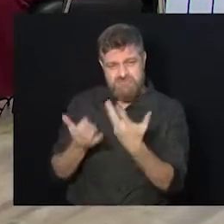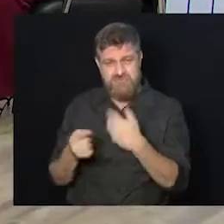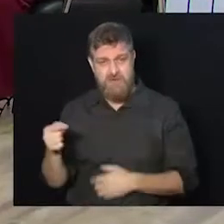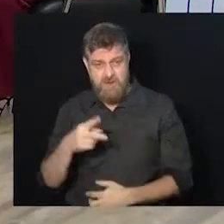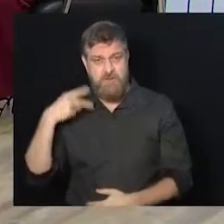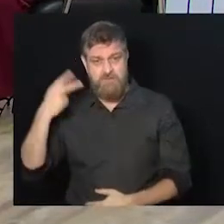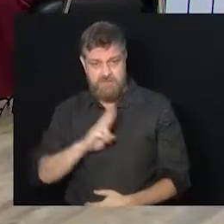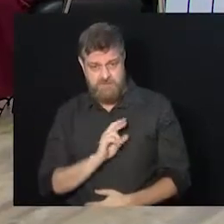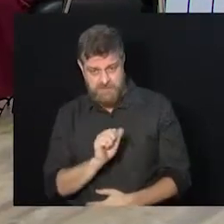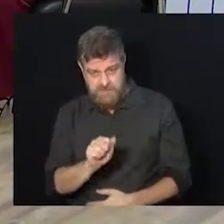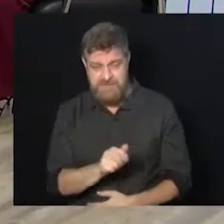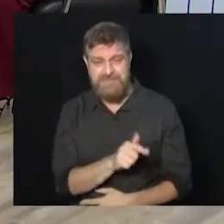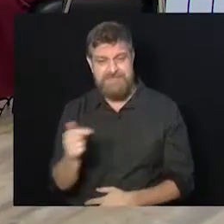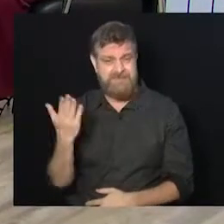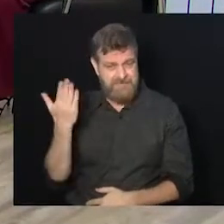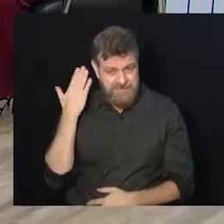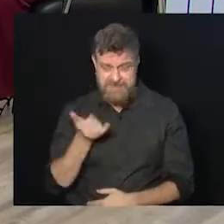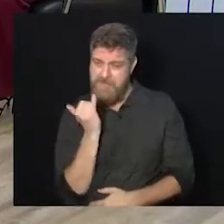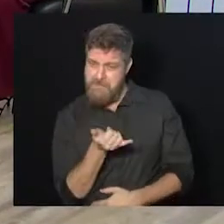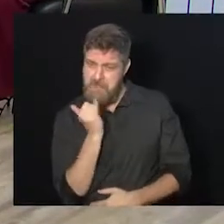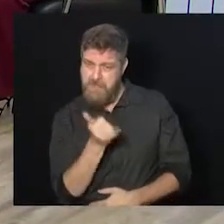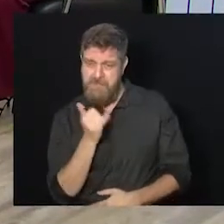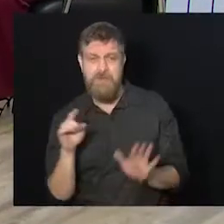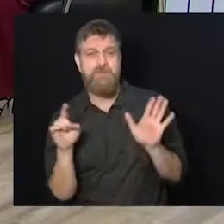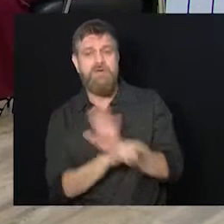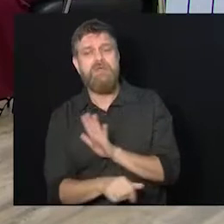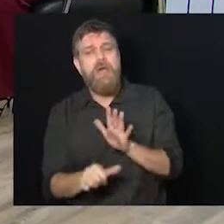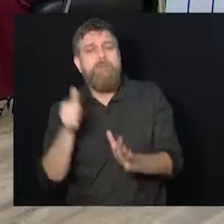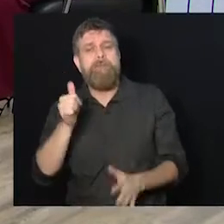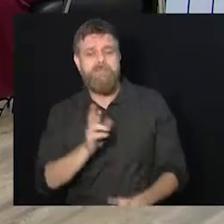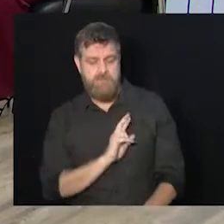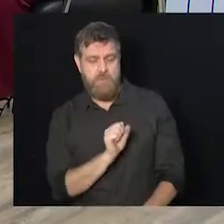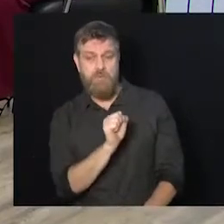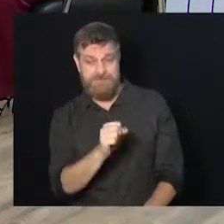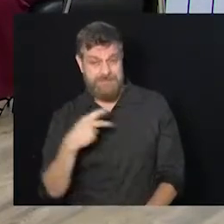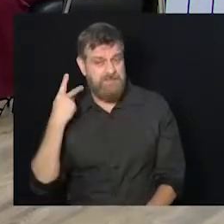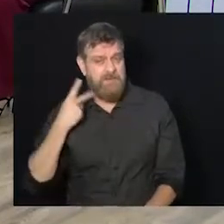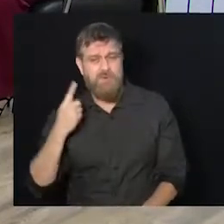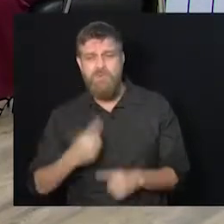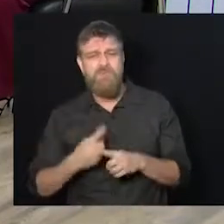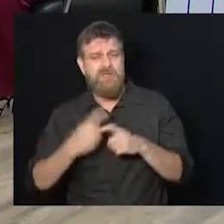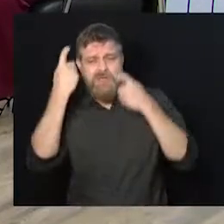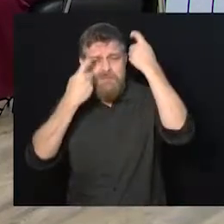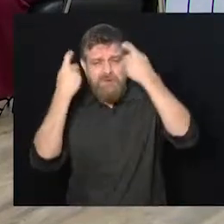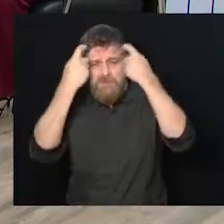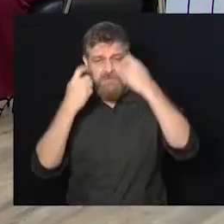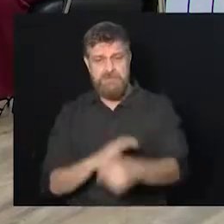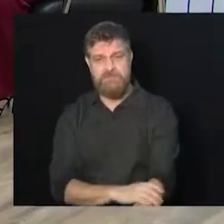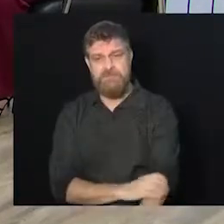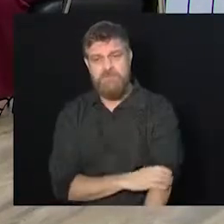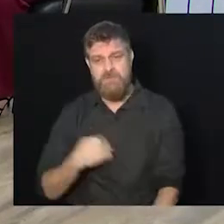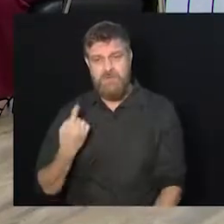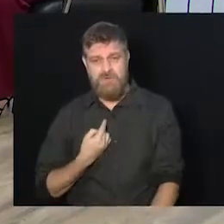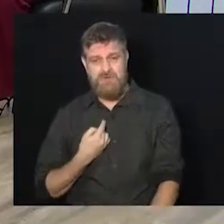usou a tribuna falando sobre isso. Vereador, eu queria começar com o senhor dessa preocupação e por quê? Apesar de estar tão